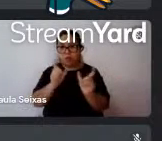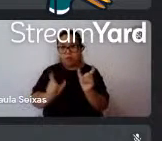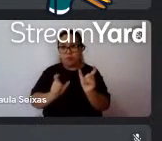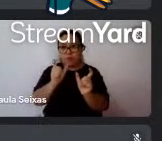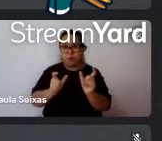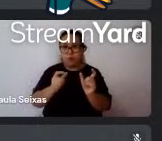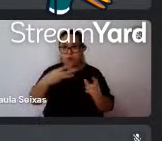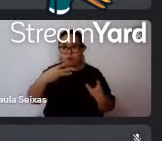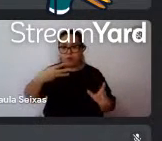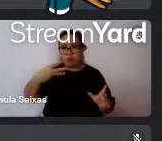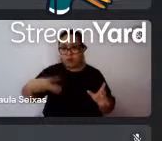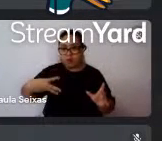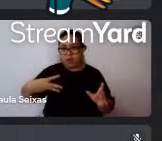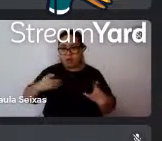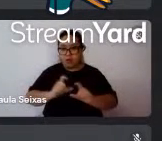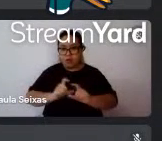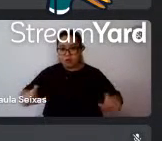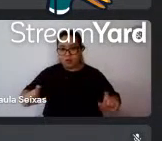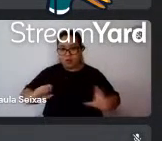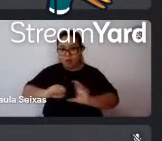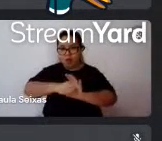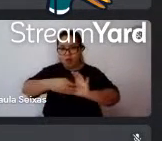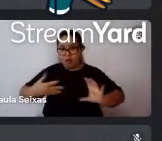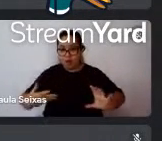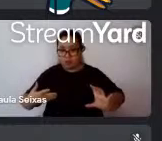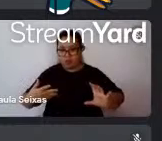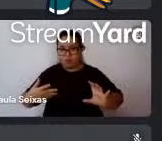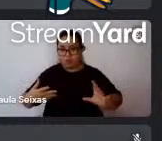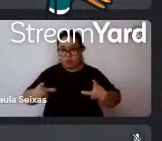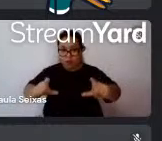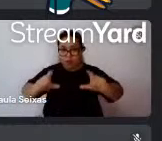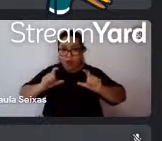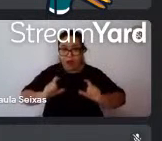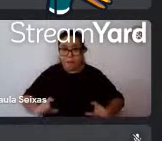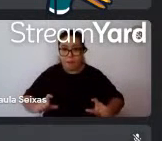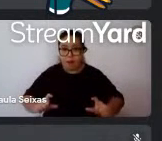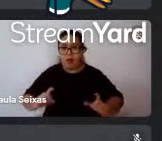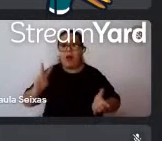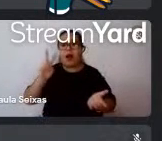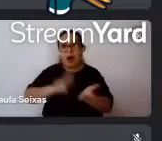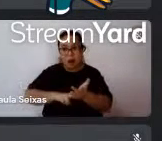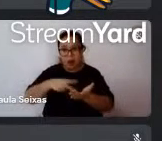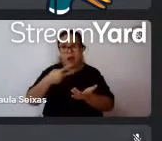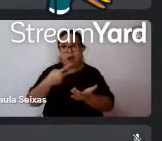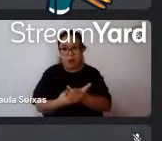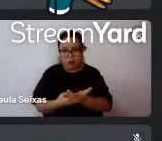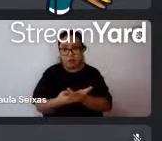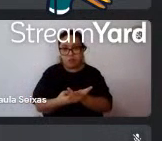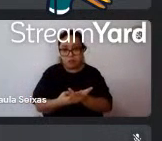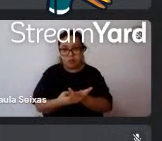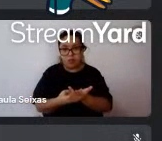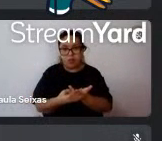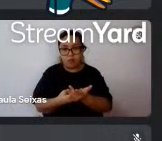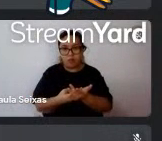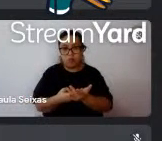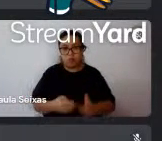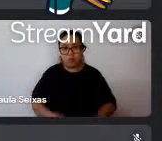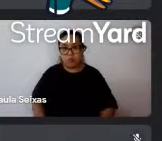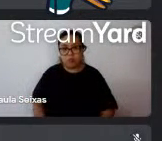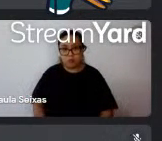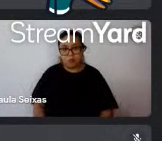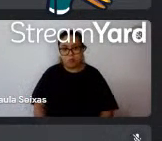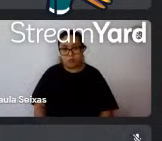é a categorização da cláusula. E abaixo, nós temos a tradução, uma tradução dinâmica. Em alguns casos,